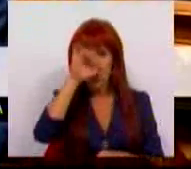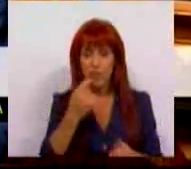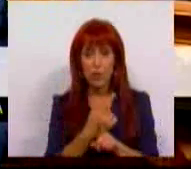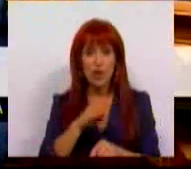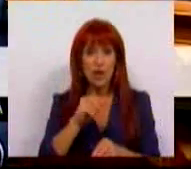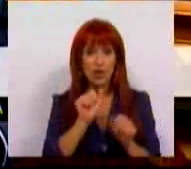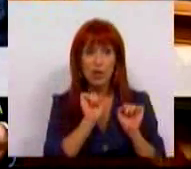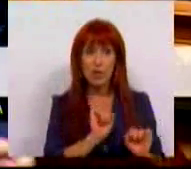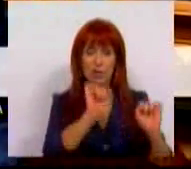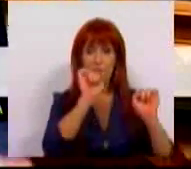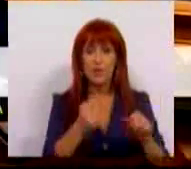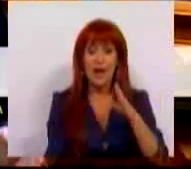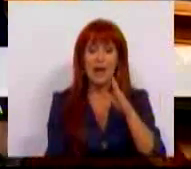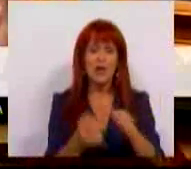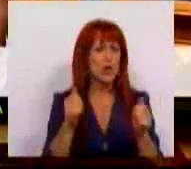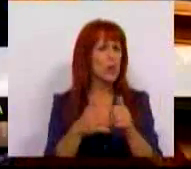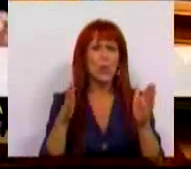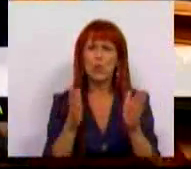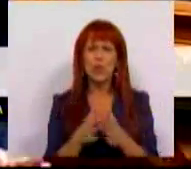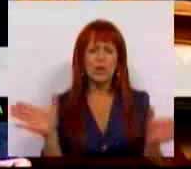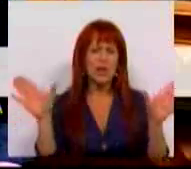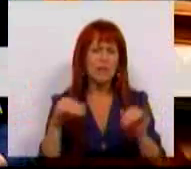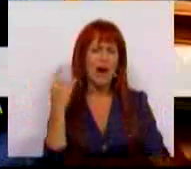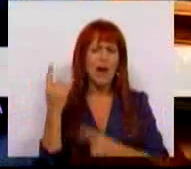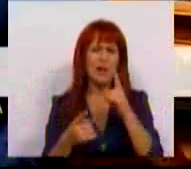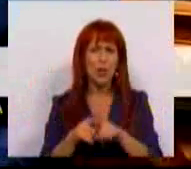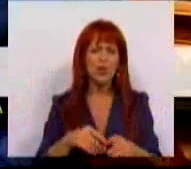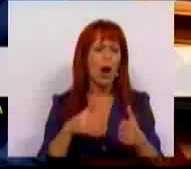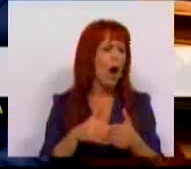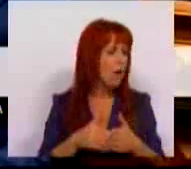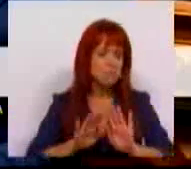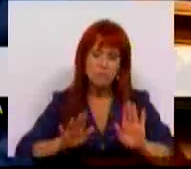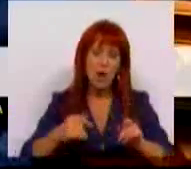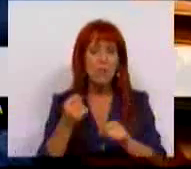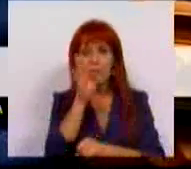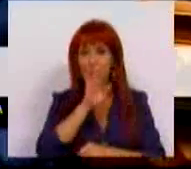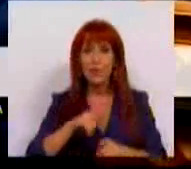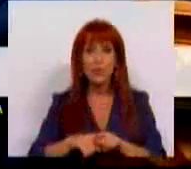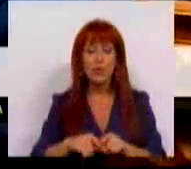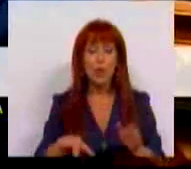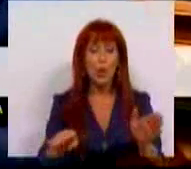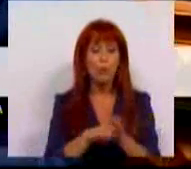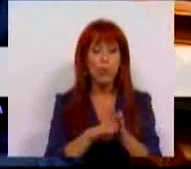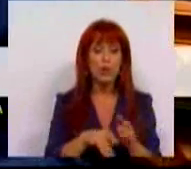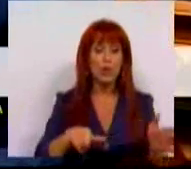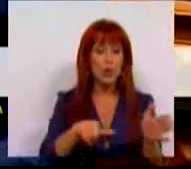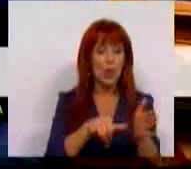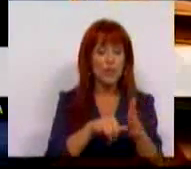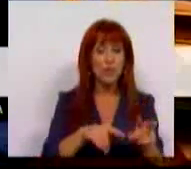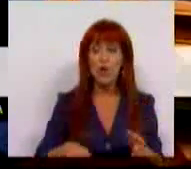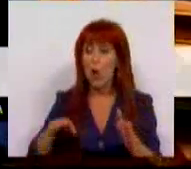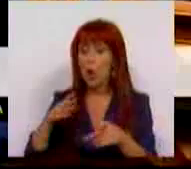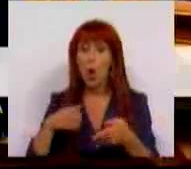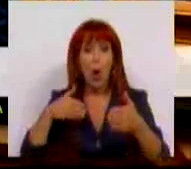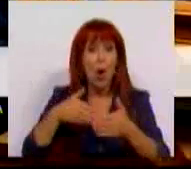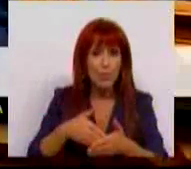governos regionais que criaram todos e mais alguns obstáculos na operacionalização do Porto do Funchal,